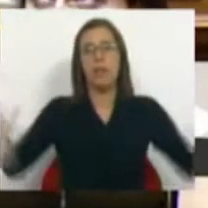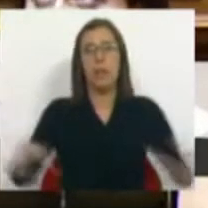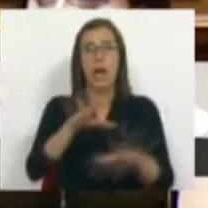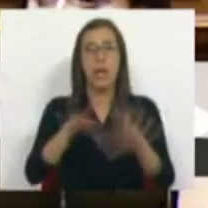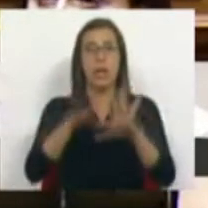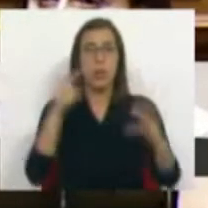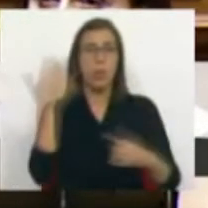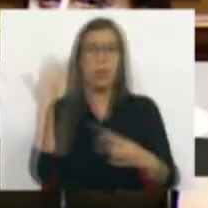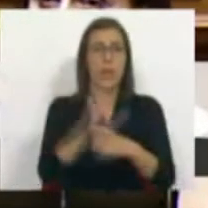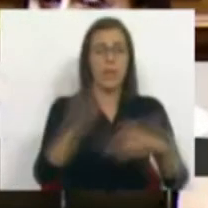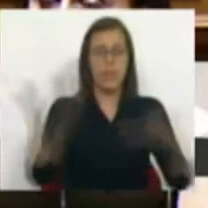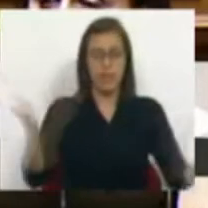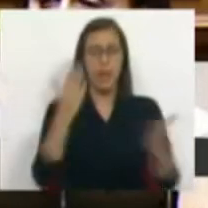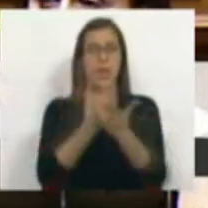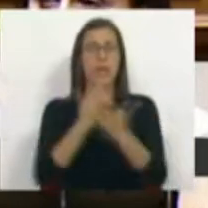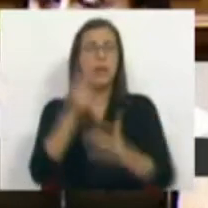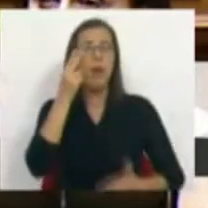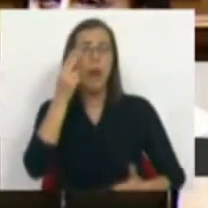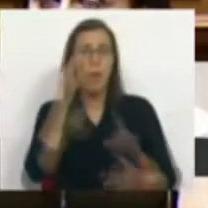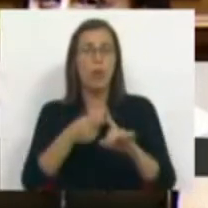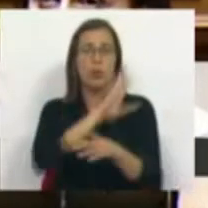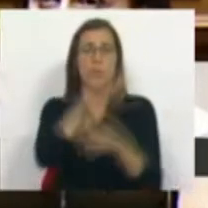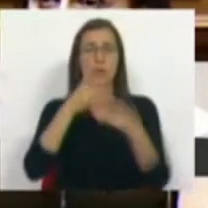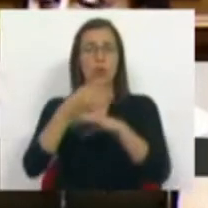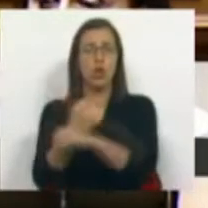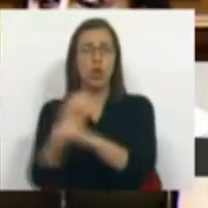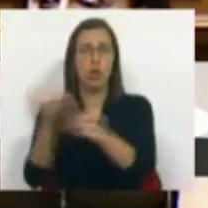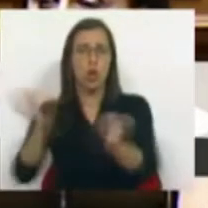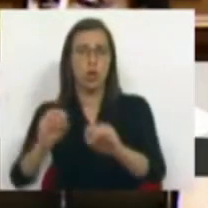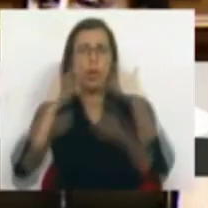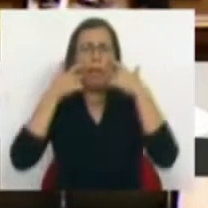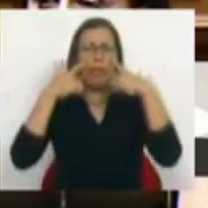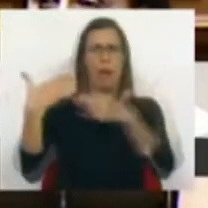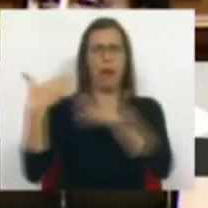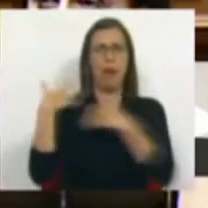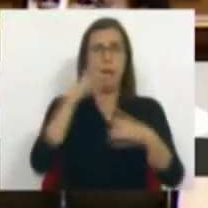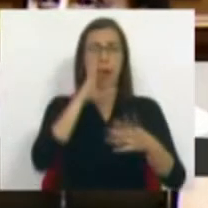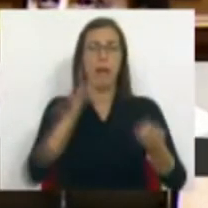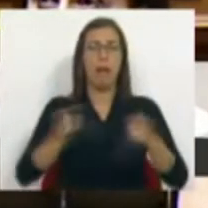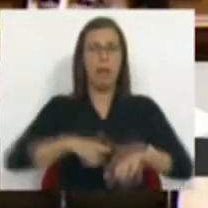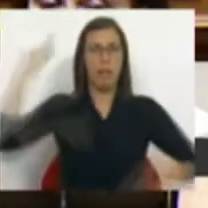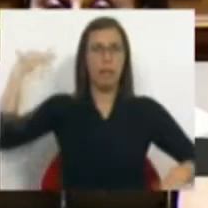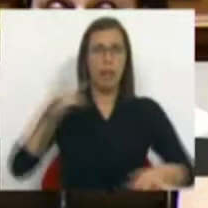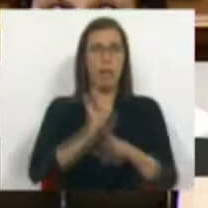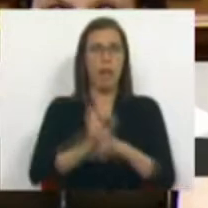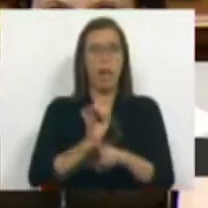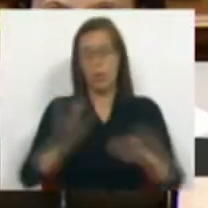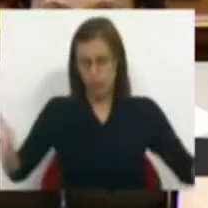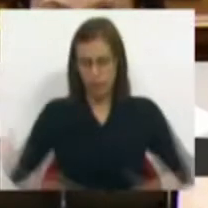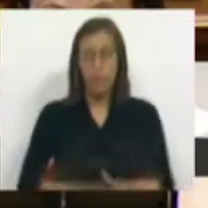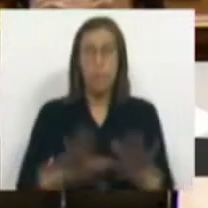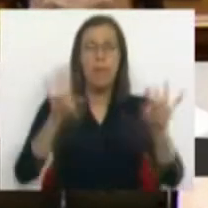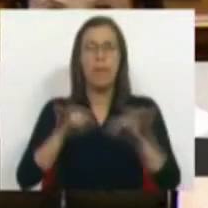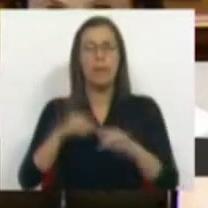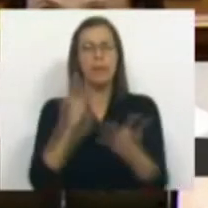é este, o exemplo do Liceu Camões, não foram intervencionados por irresponsabilidade de quem governava o país nessa altura. Mas